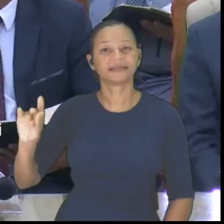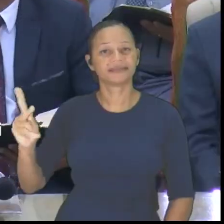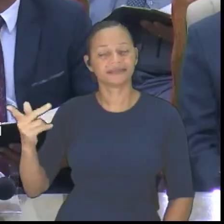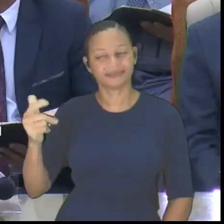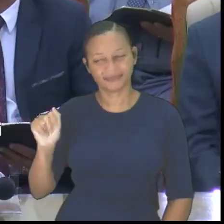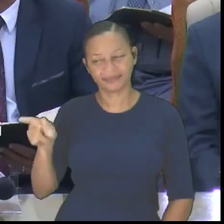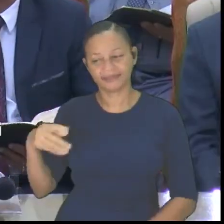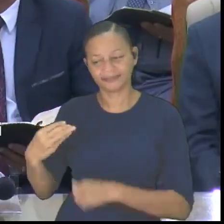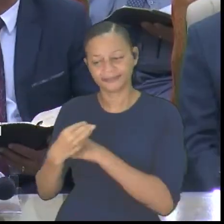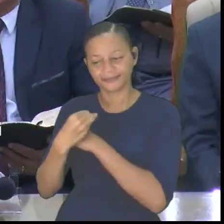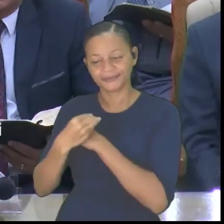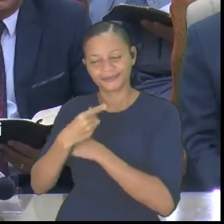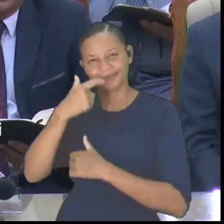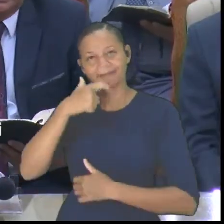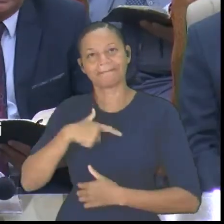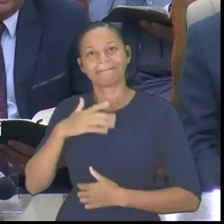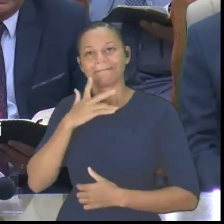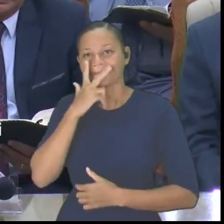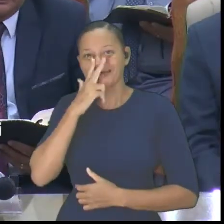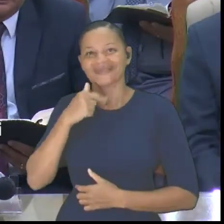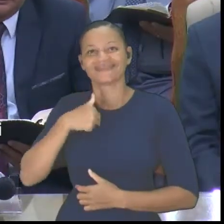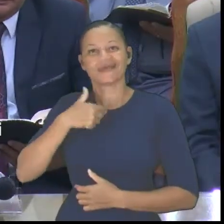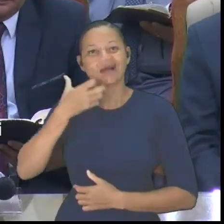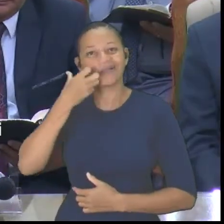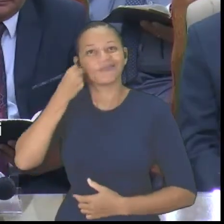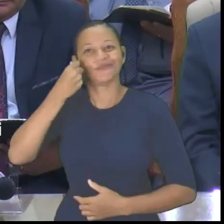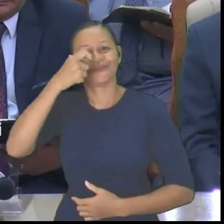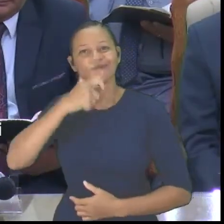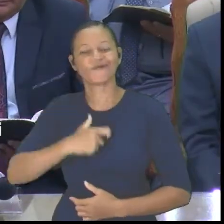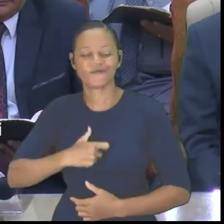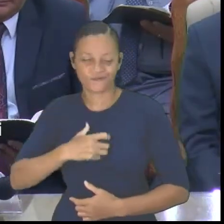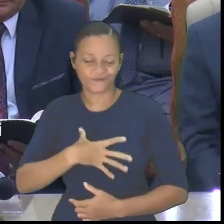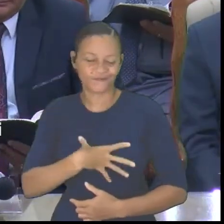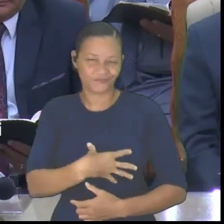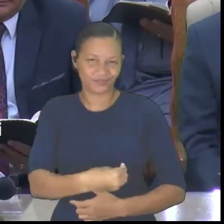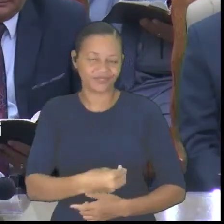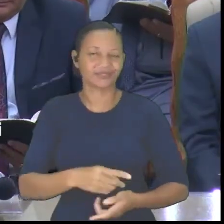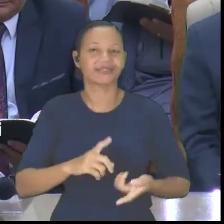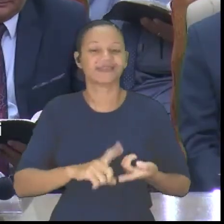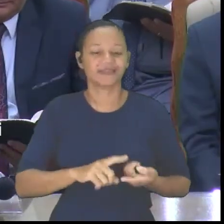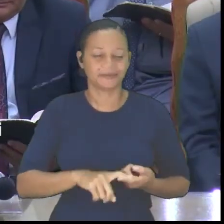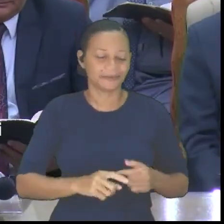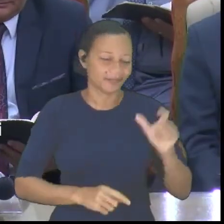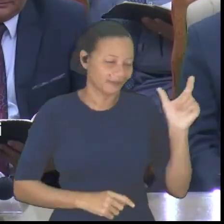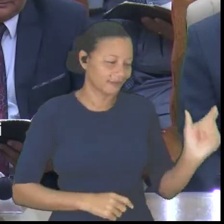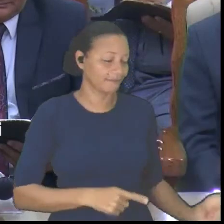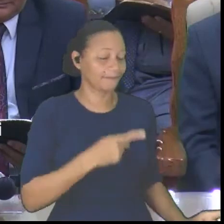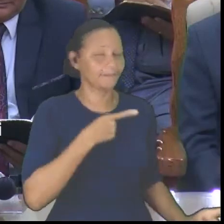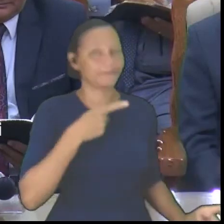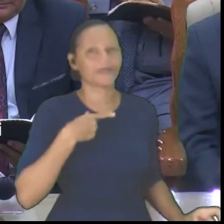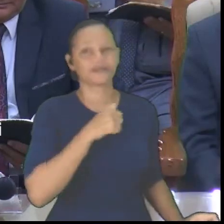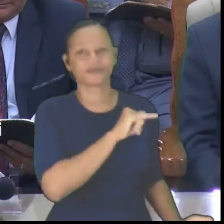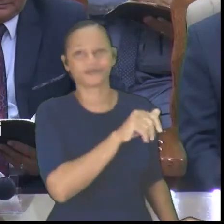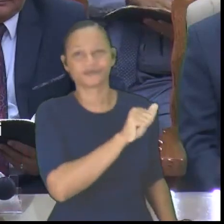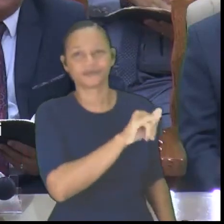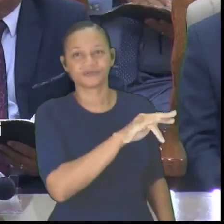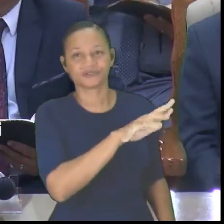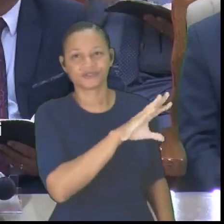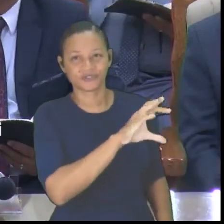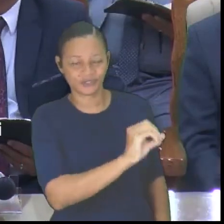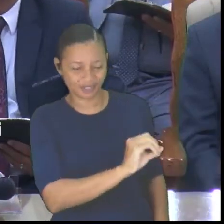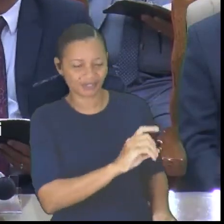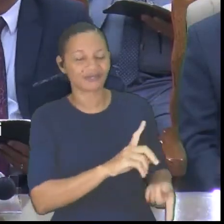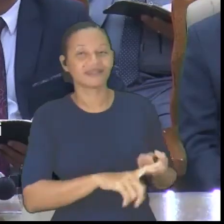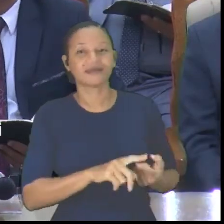Eu falei com ele essa semana, ao pastor Jairo e ao pastor Albertinho, que